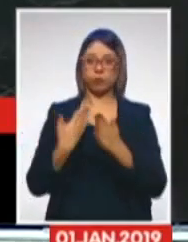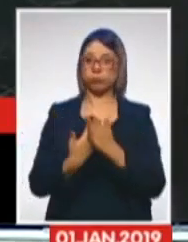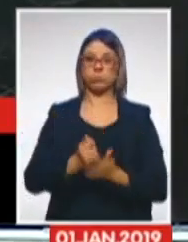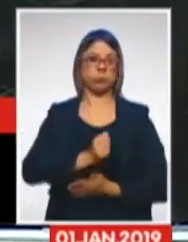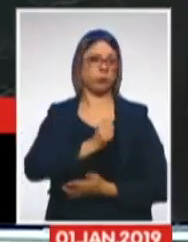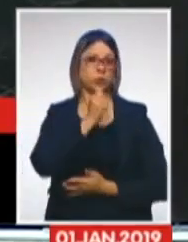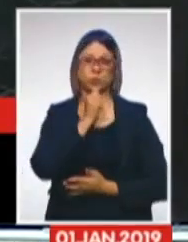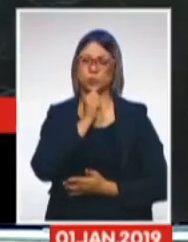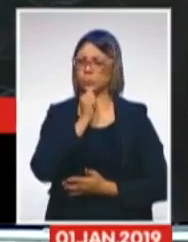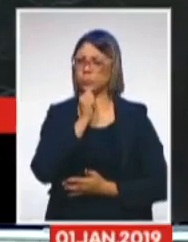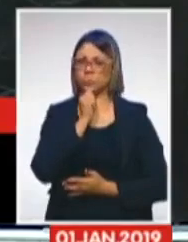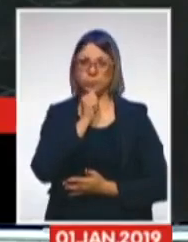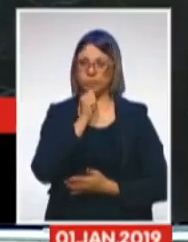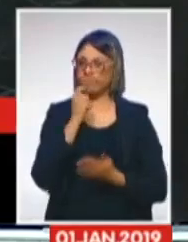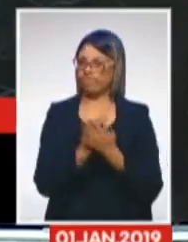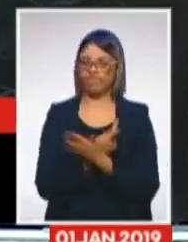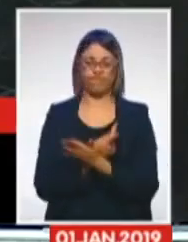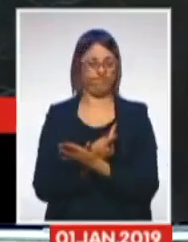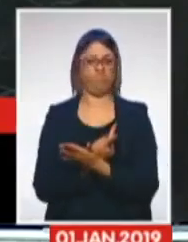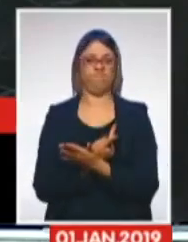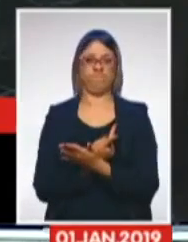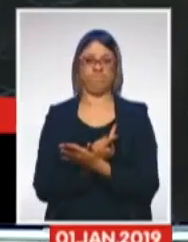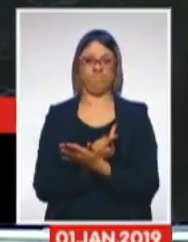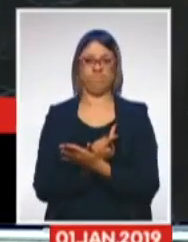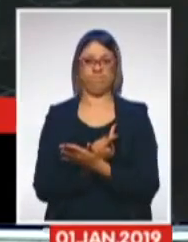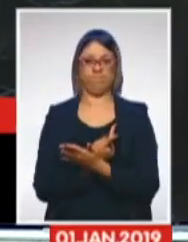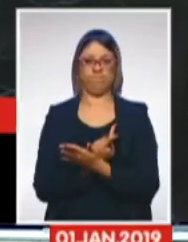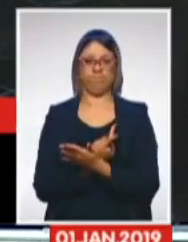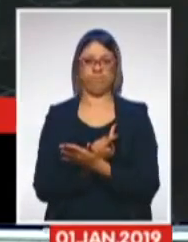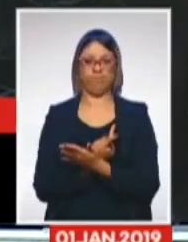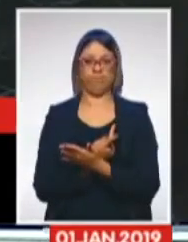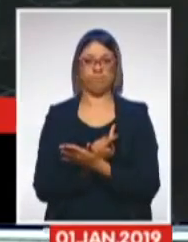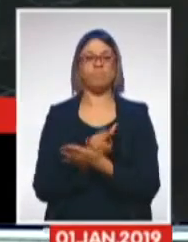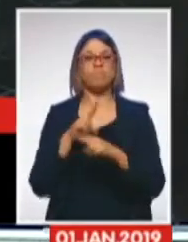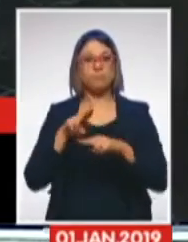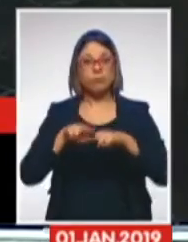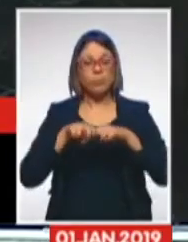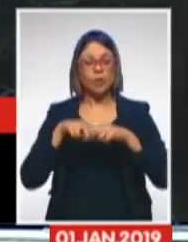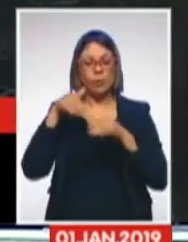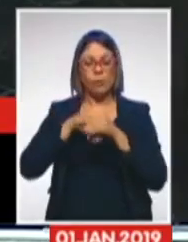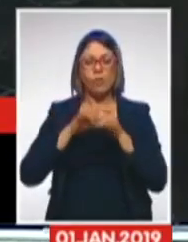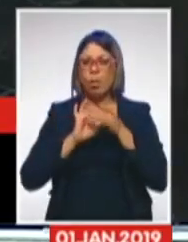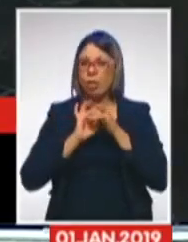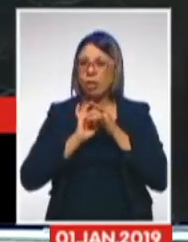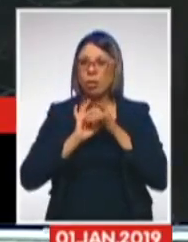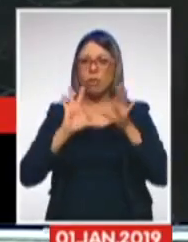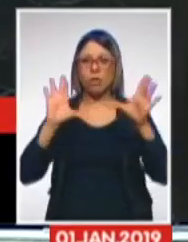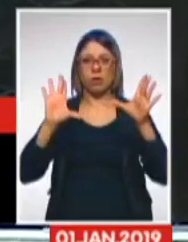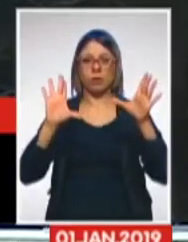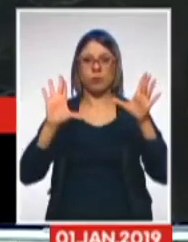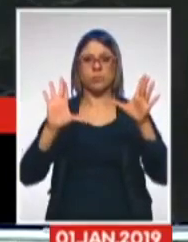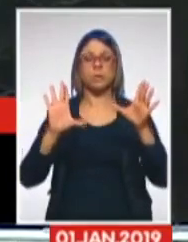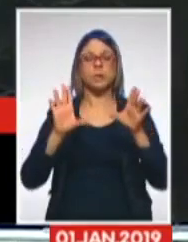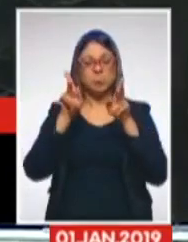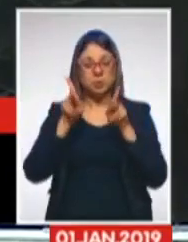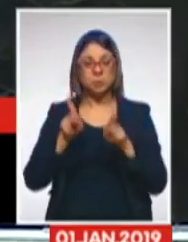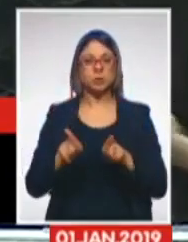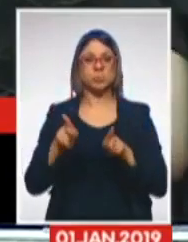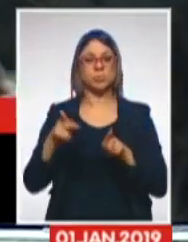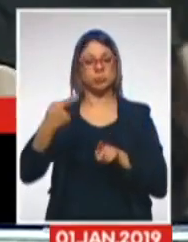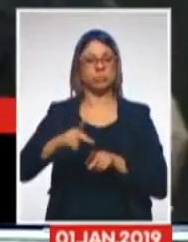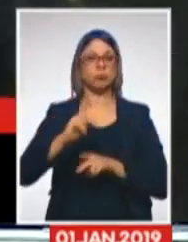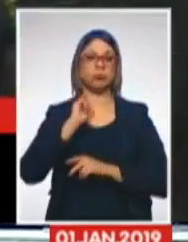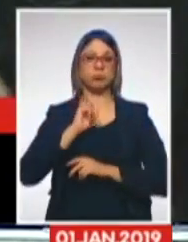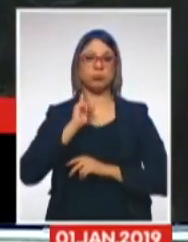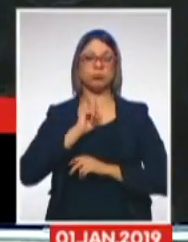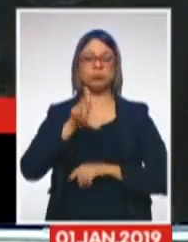sido colocada em prática. Foi através do voto livre que o eleitor mineiro escolheu